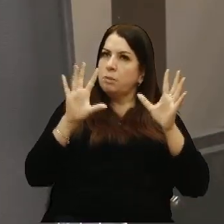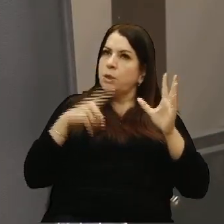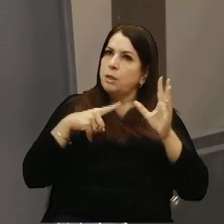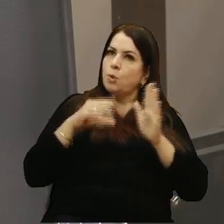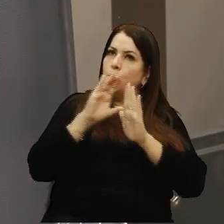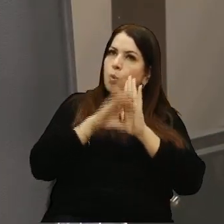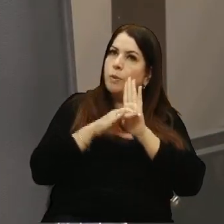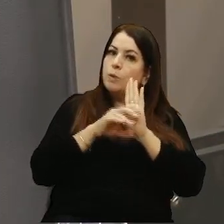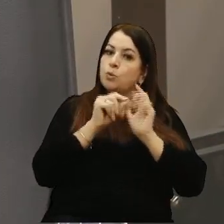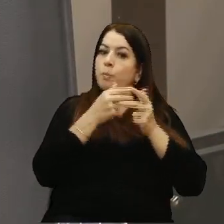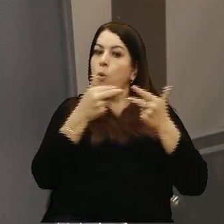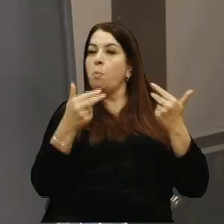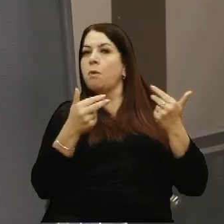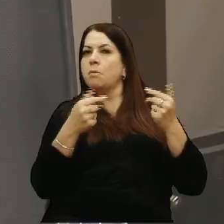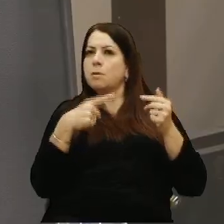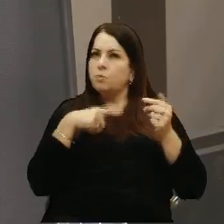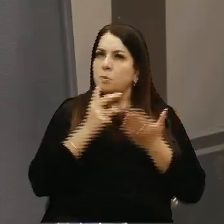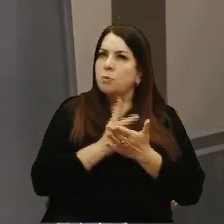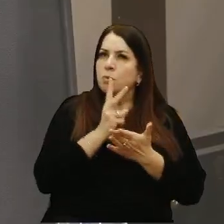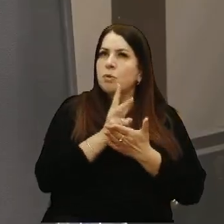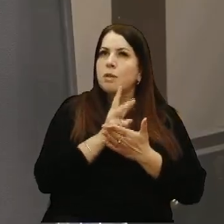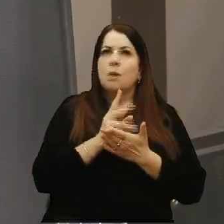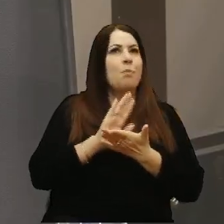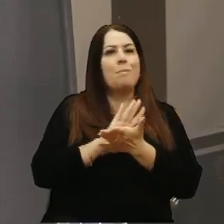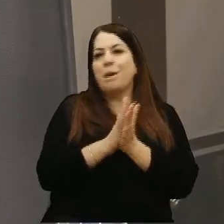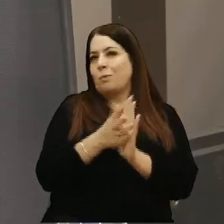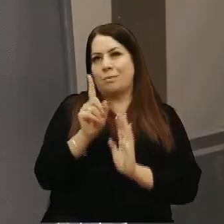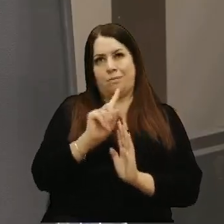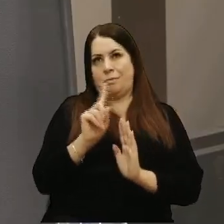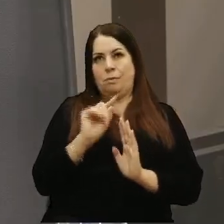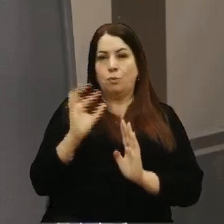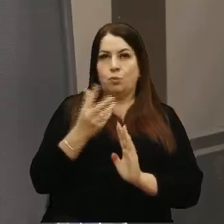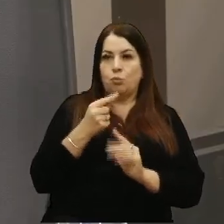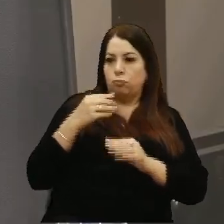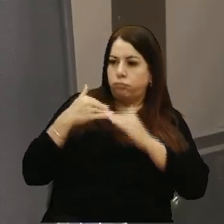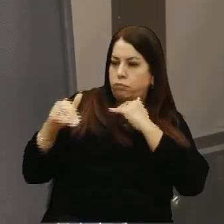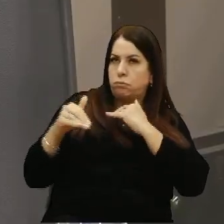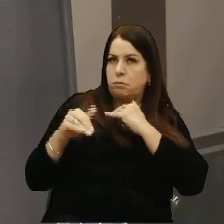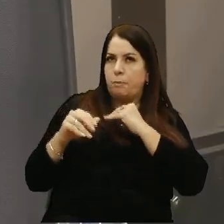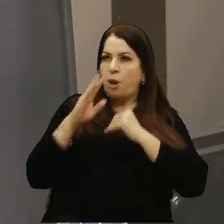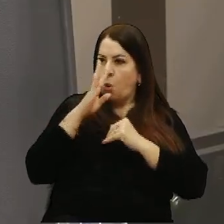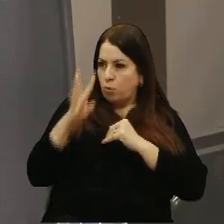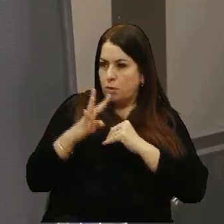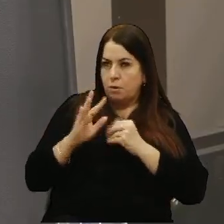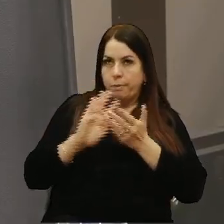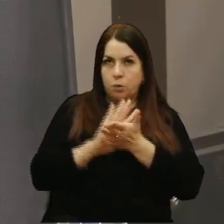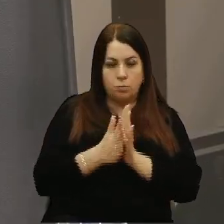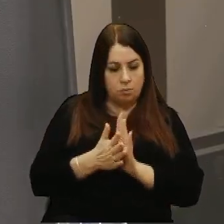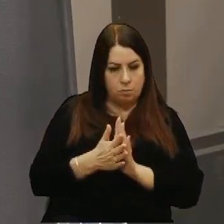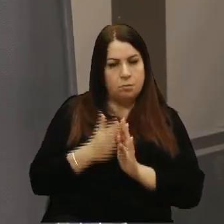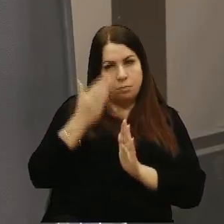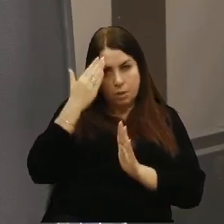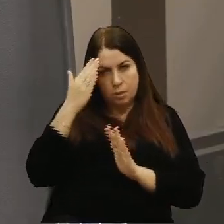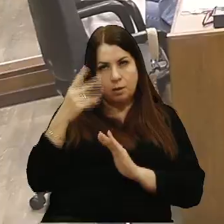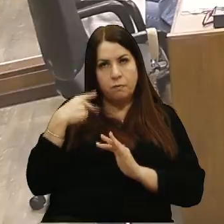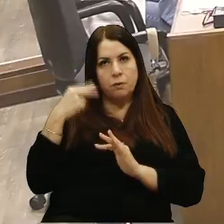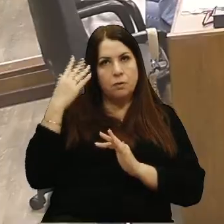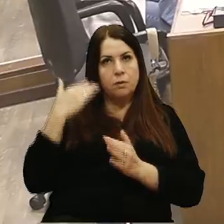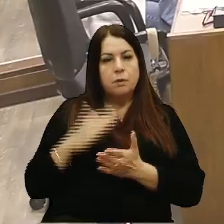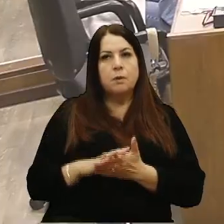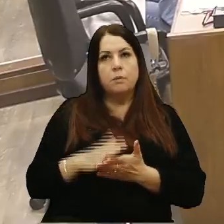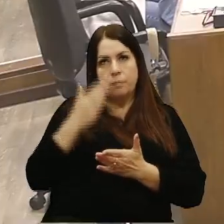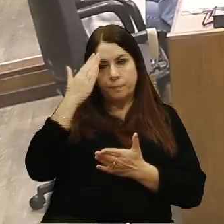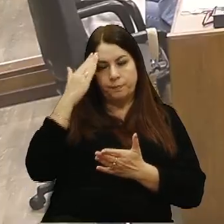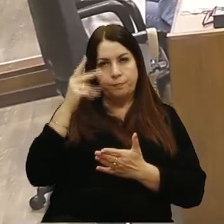conceito sobre uma coisa, a gente pode manter esse conceito, não é preconceito. Tudo que a gente divergir aqui, a gente não pode ser acusado de preconceituoso. Obrigado, vereadora Dai.